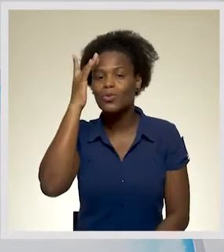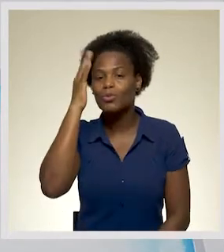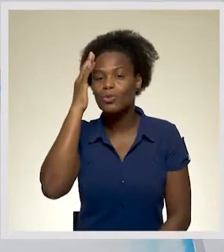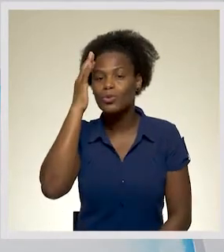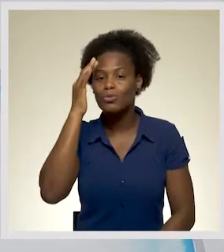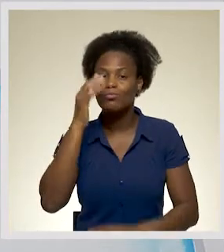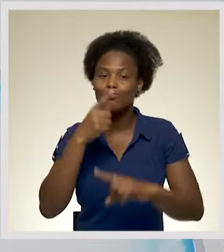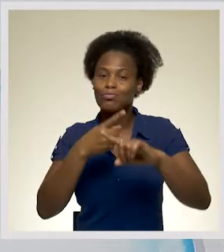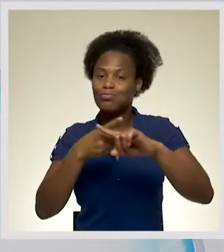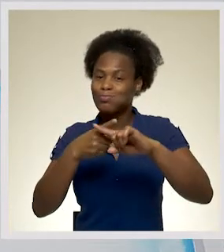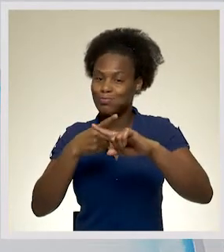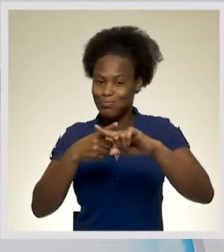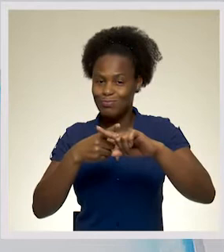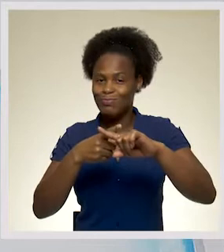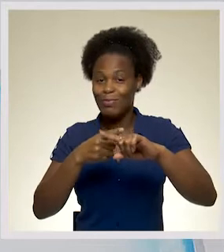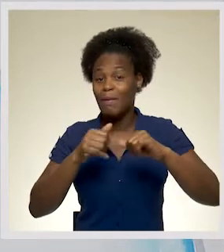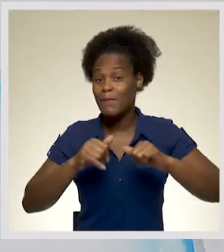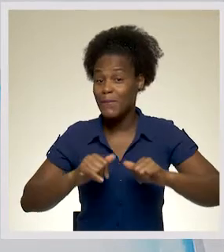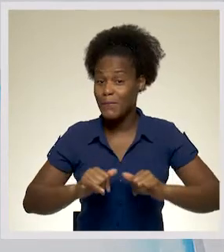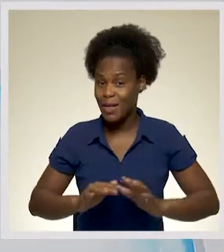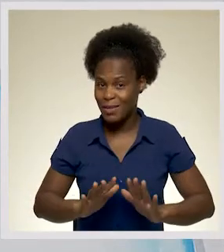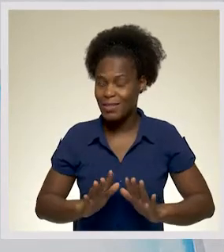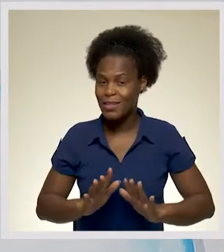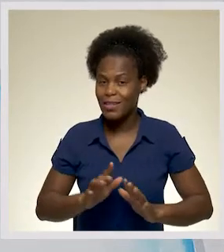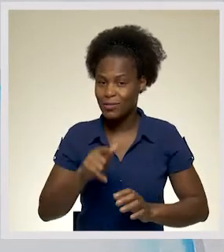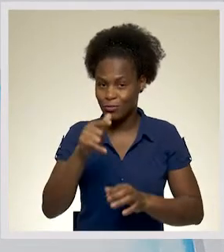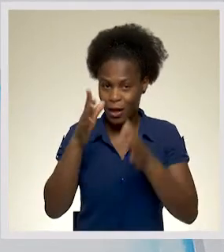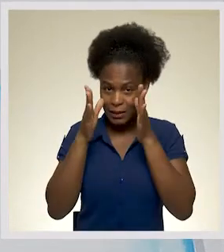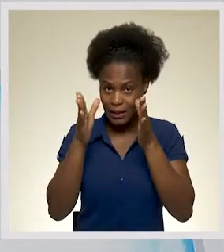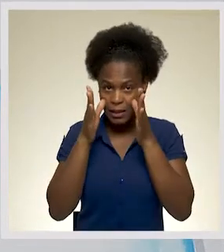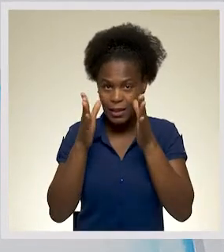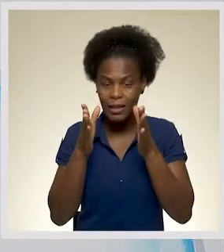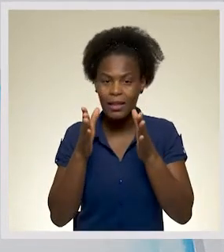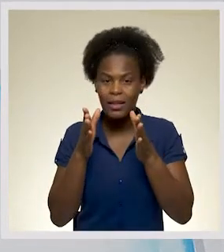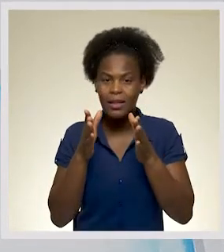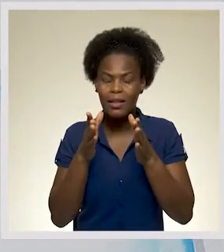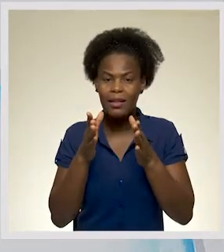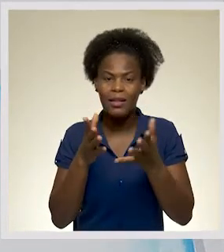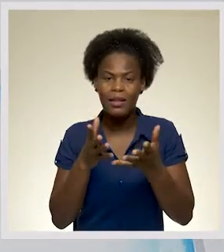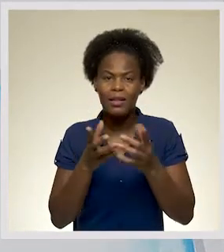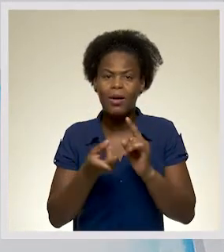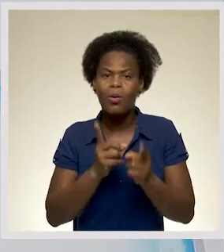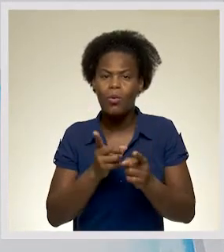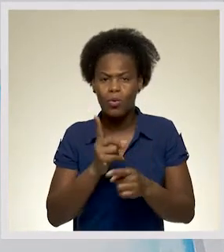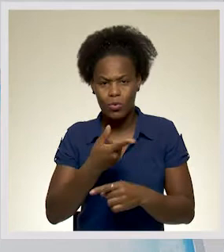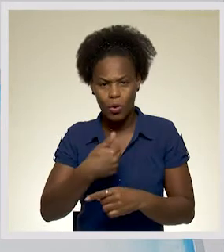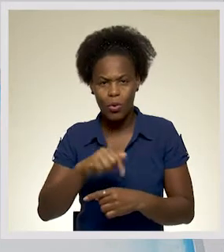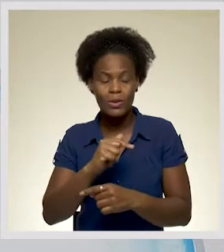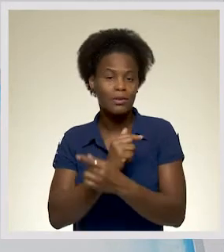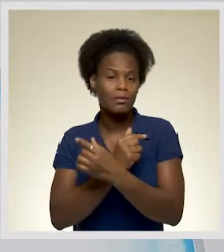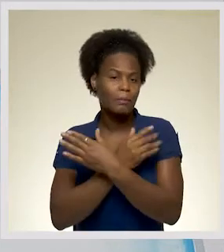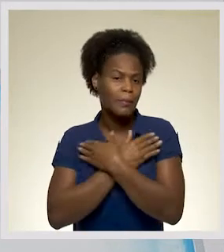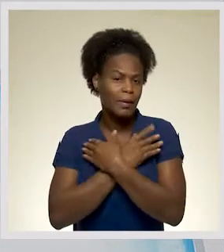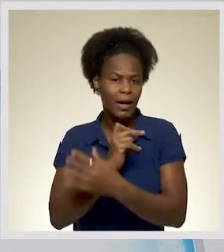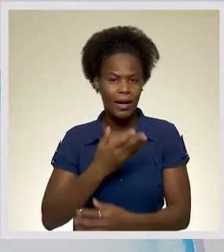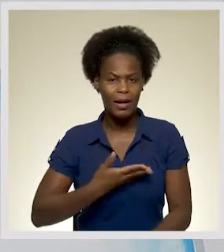números multiplicativos. Mas prestem atenção ao que o nosso amigo Adilson vai nos